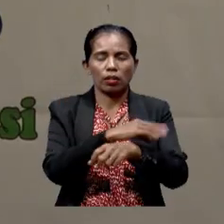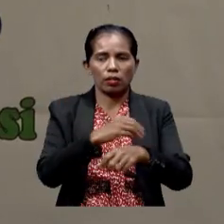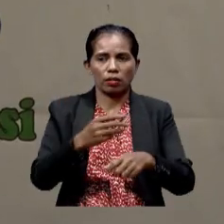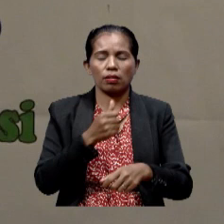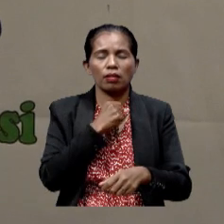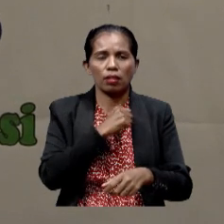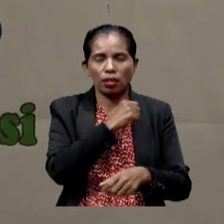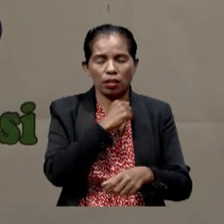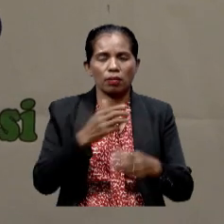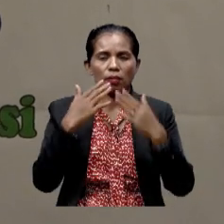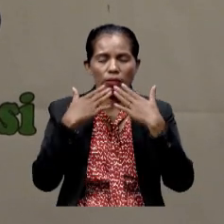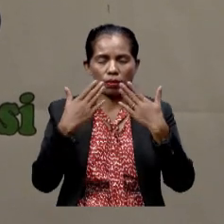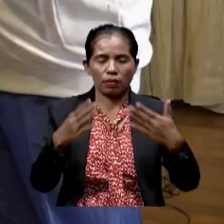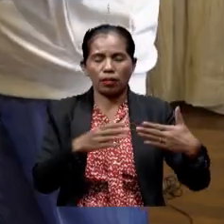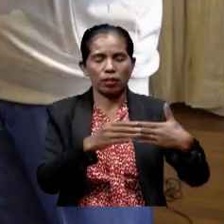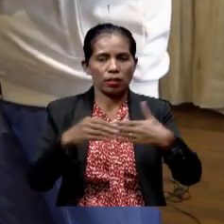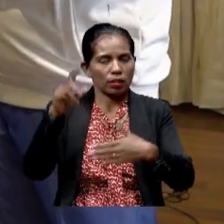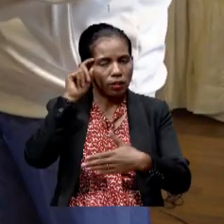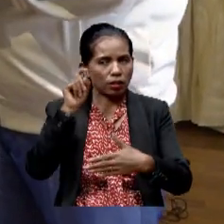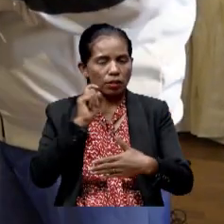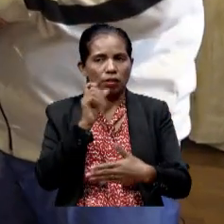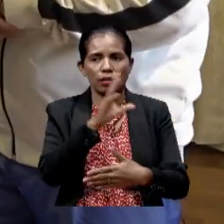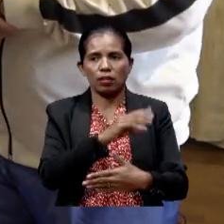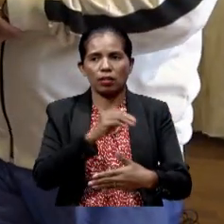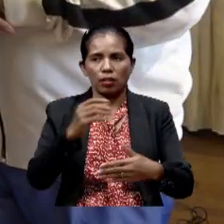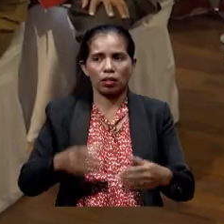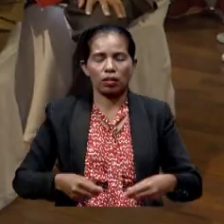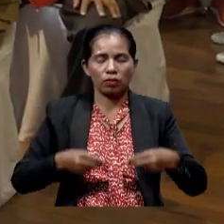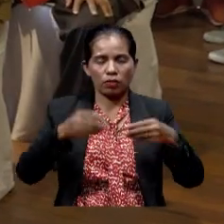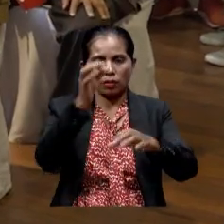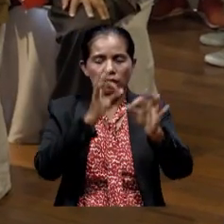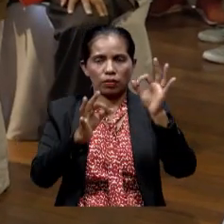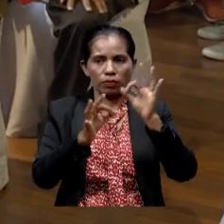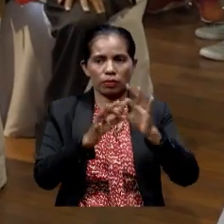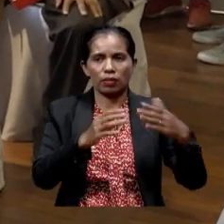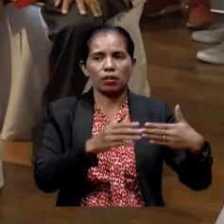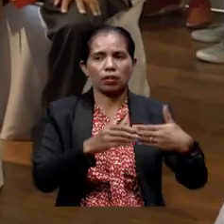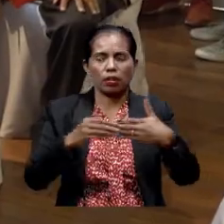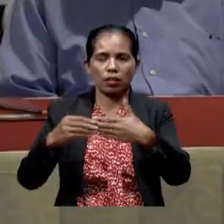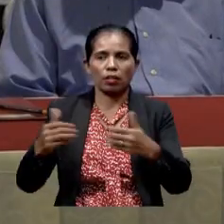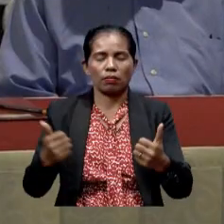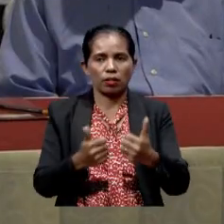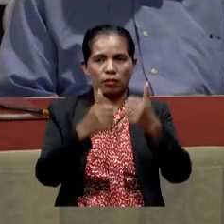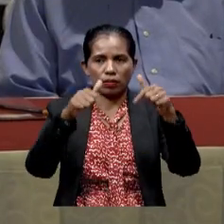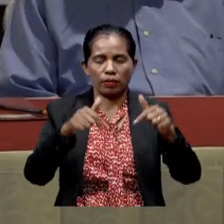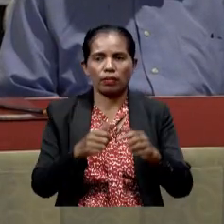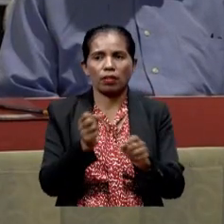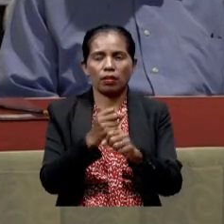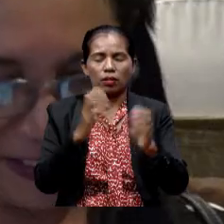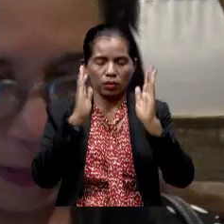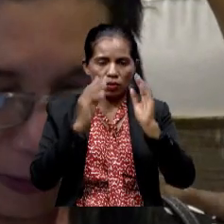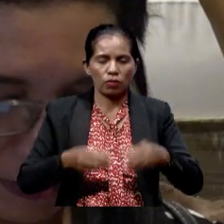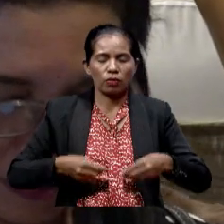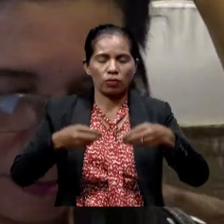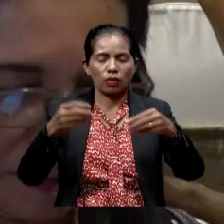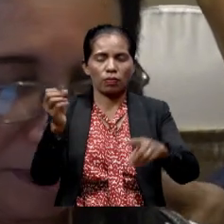Ângelo Salsinha, agradece ba líder nacional Kairala Sanan Gusmão, nebe fo confiança ho di organiza competição ne. Competição ne se fo oportunidade